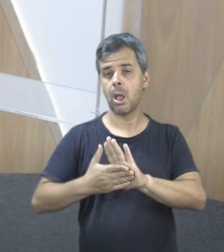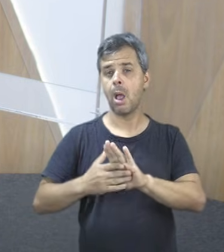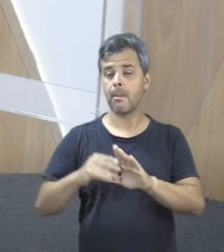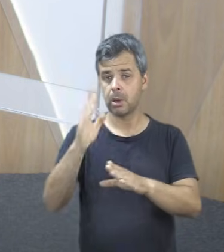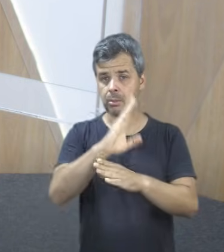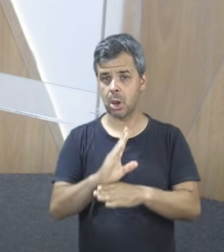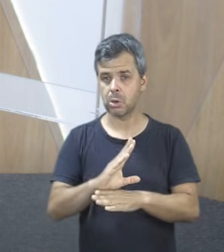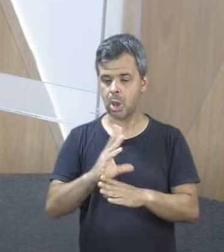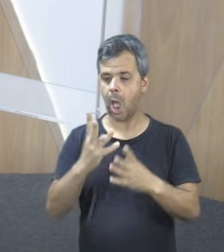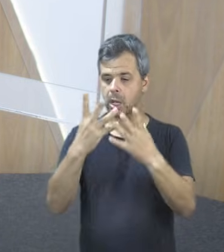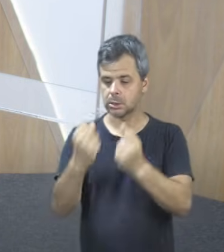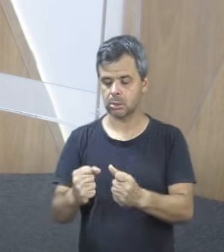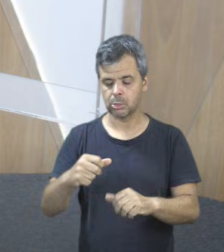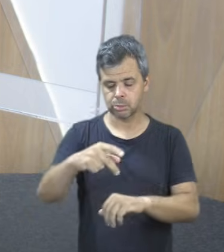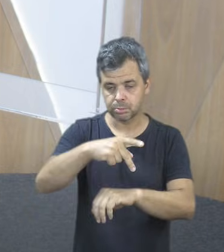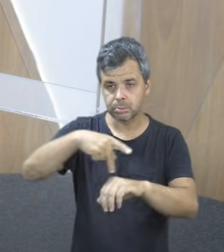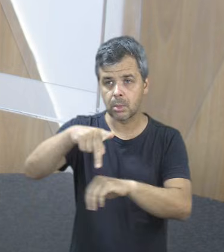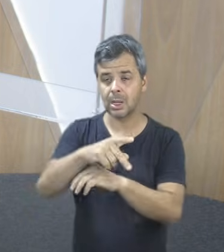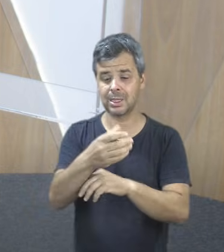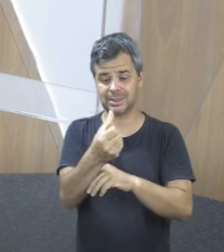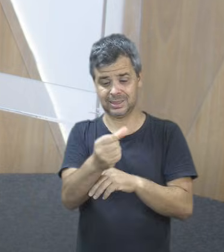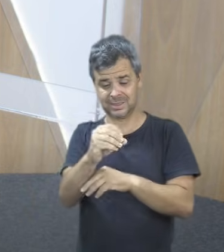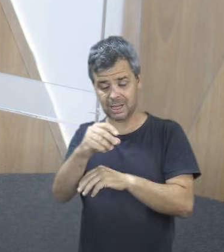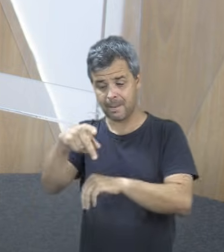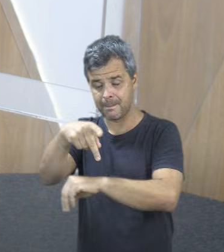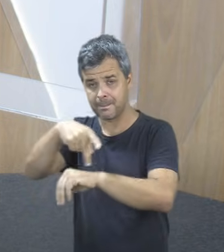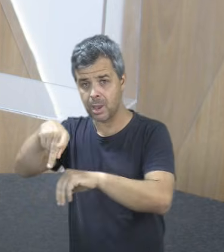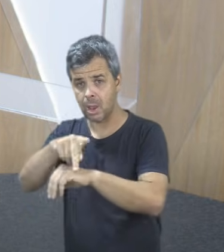adesão internacional. 60